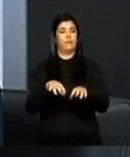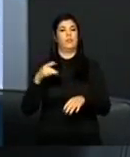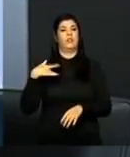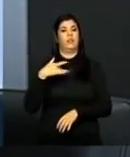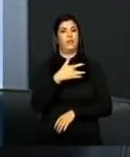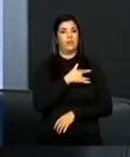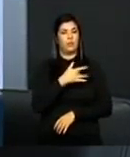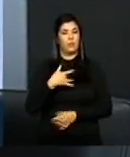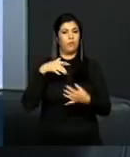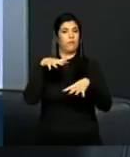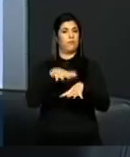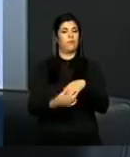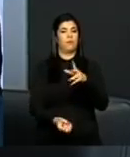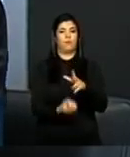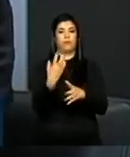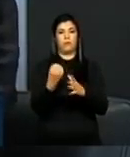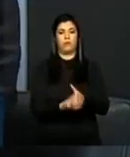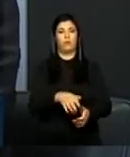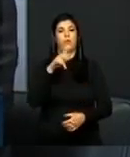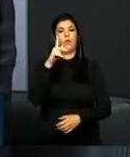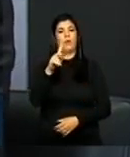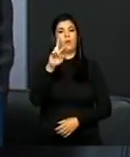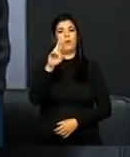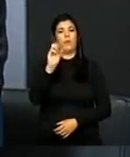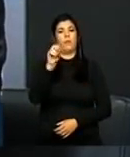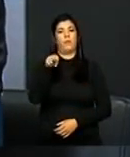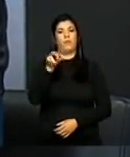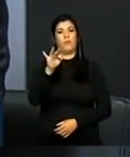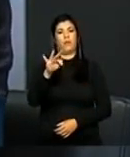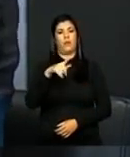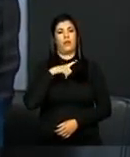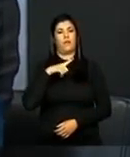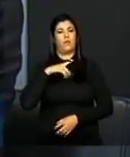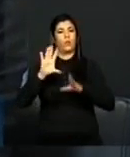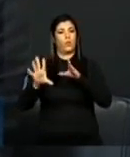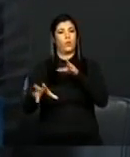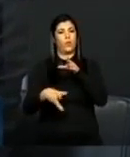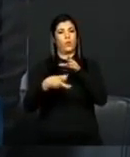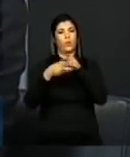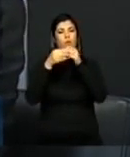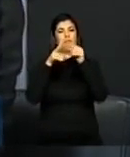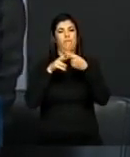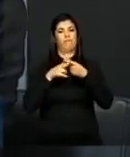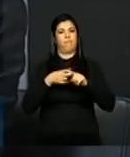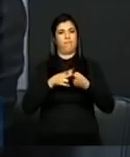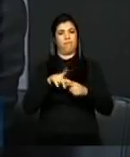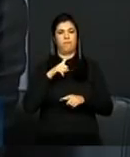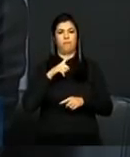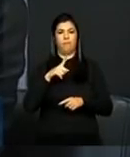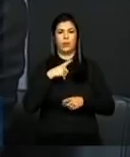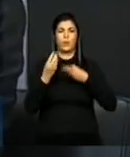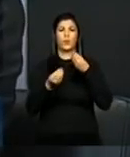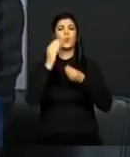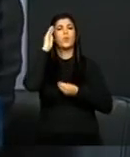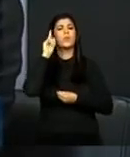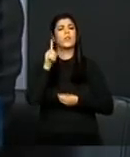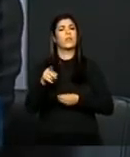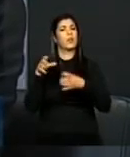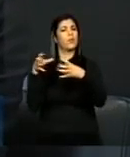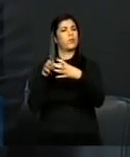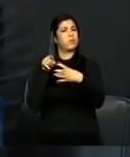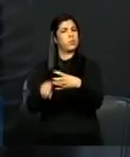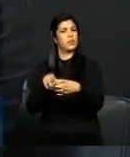enfim, todo o conjunto, o PRONAF, o conjunto de ferramentas que a gente tem. Então, é como entender o rural, a inclusão